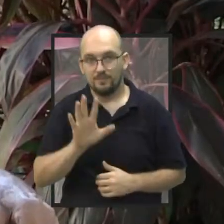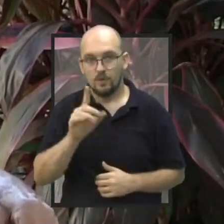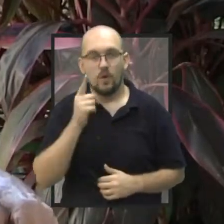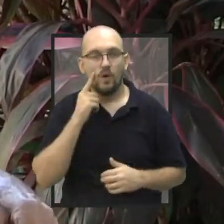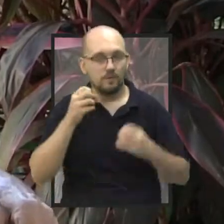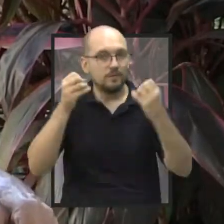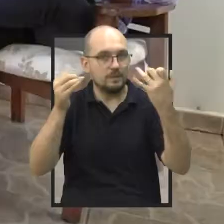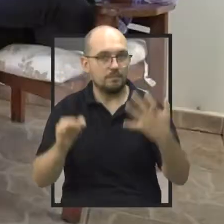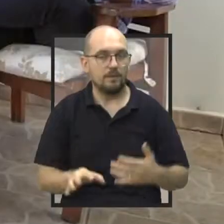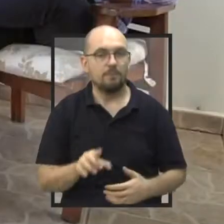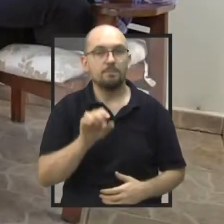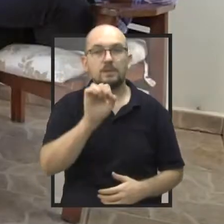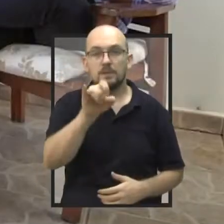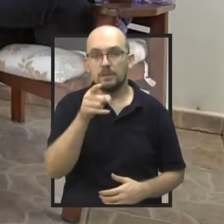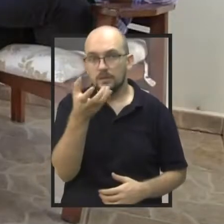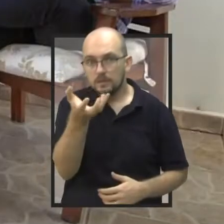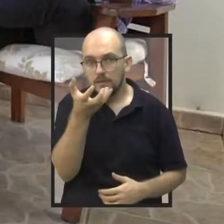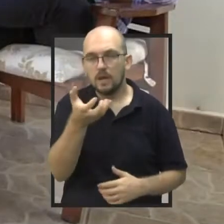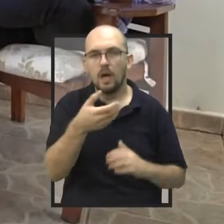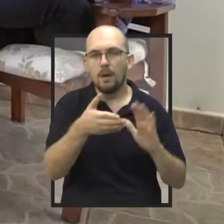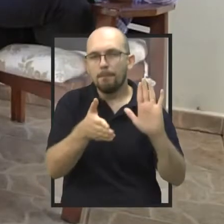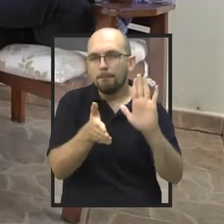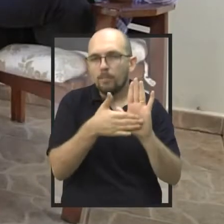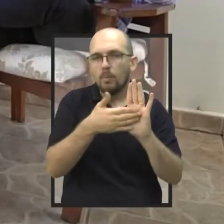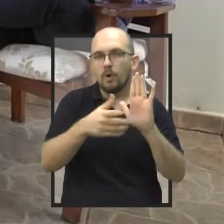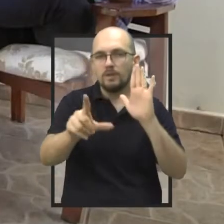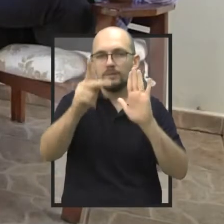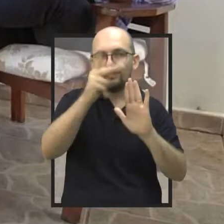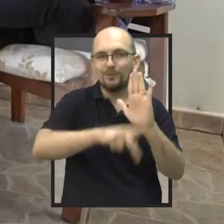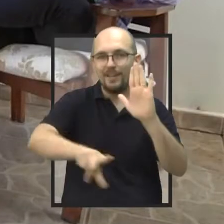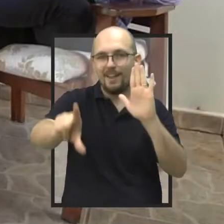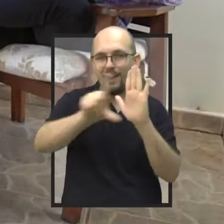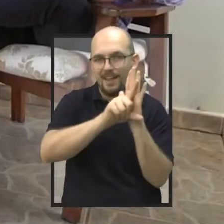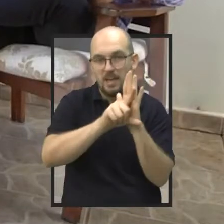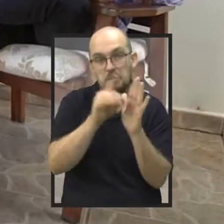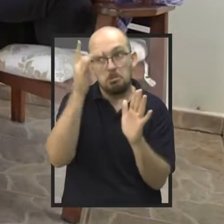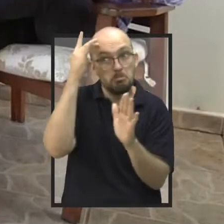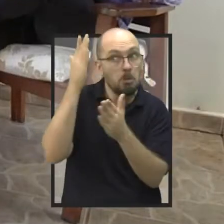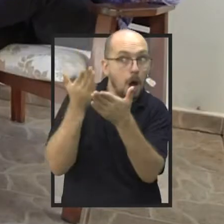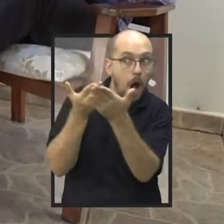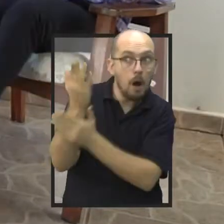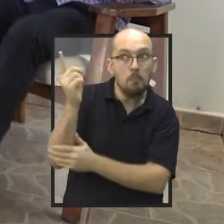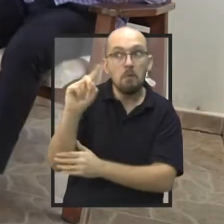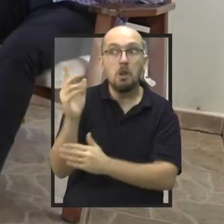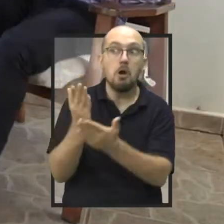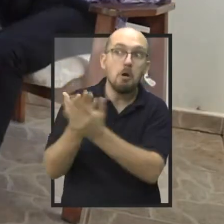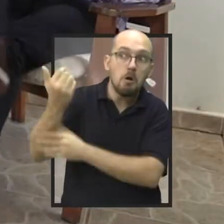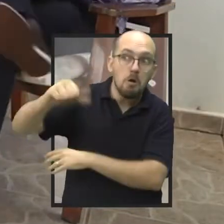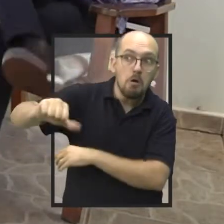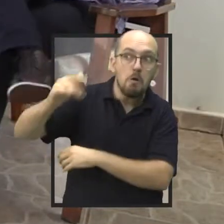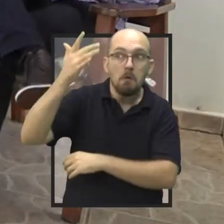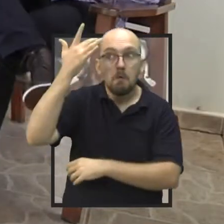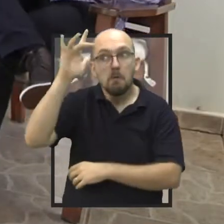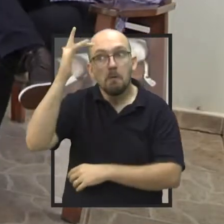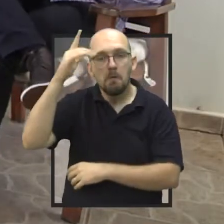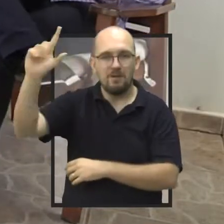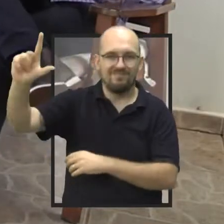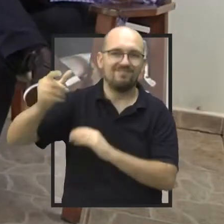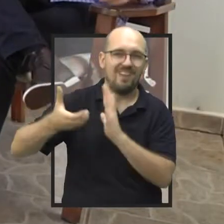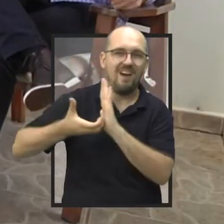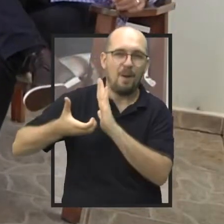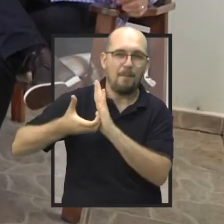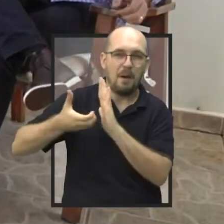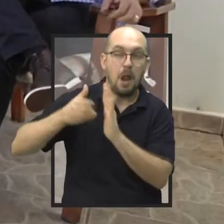Você precisa, para apresentar um projeto de lei, que você não sabe se vai ser aprovado ou não vai ser aprovado no dia de amanhã lá na